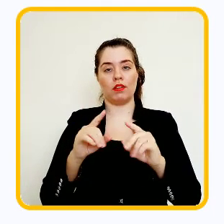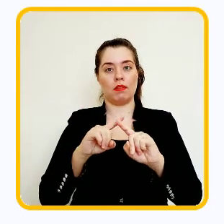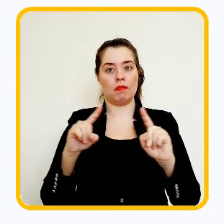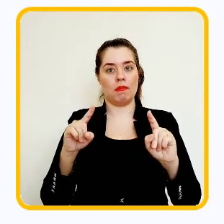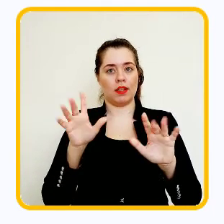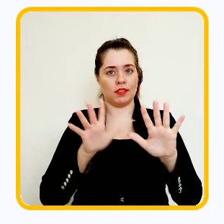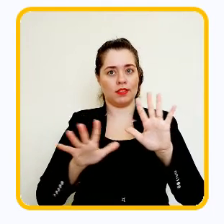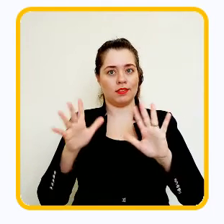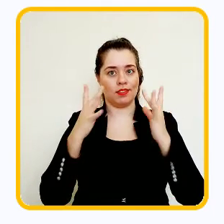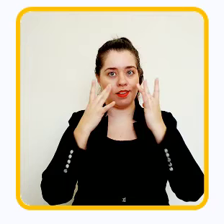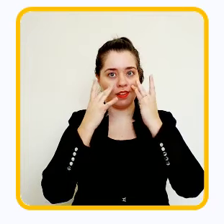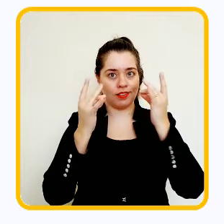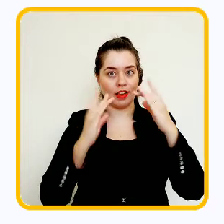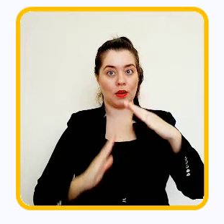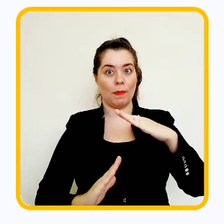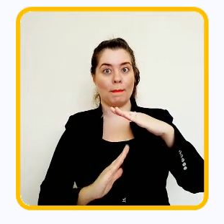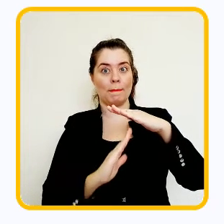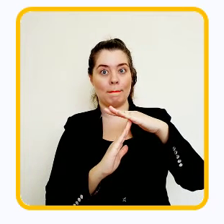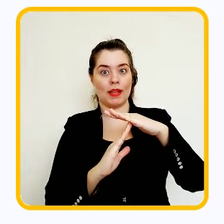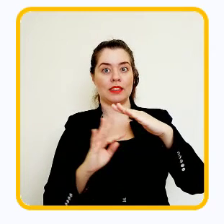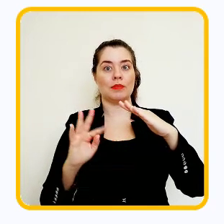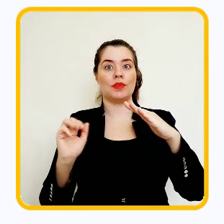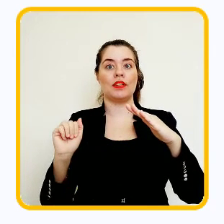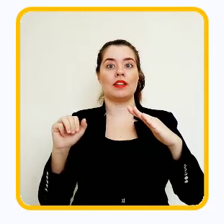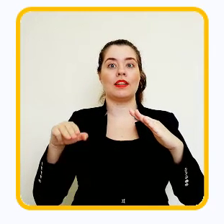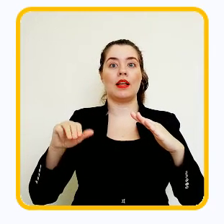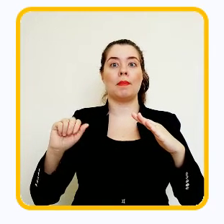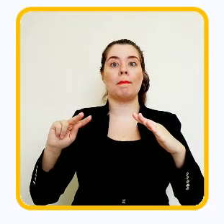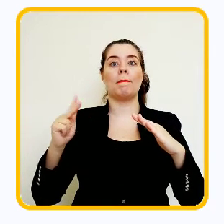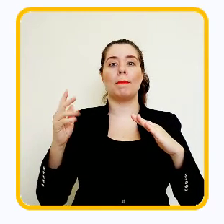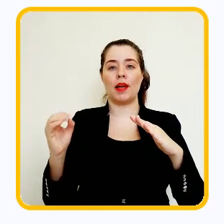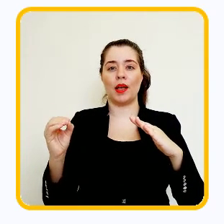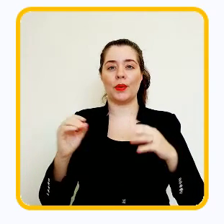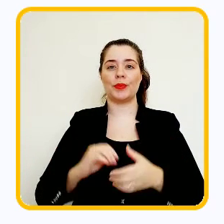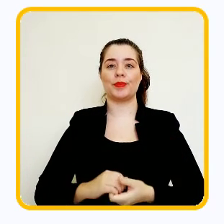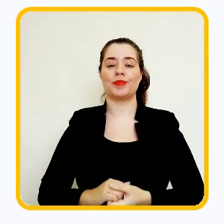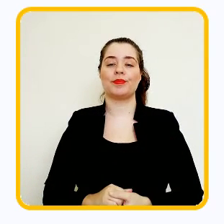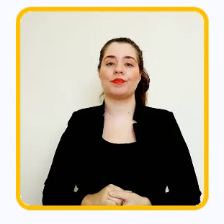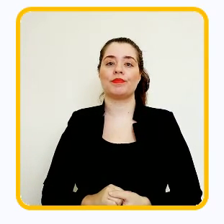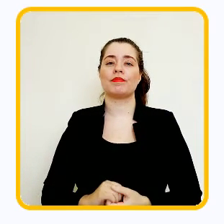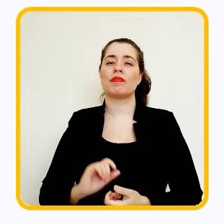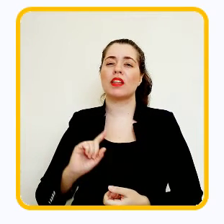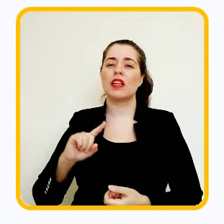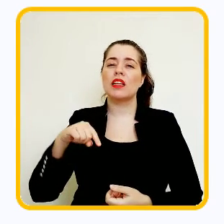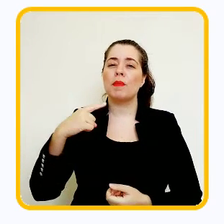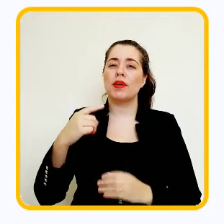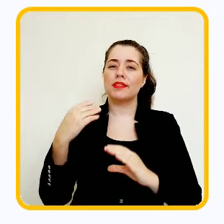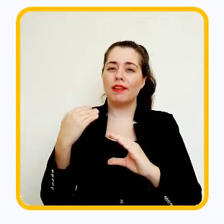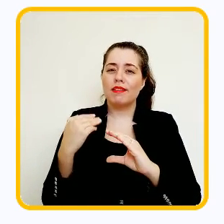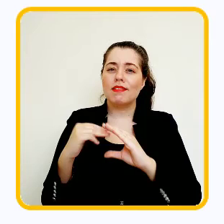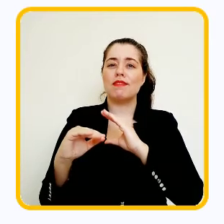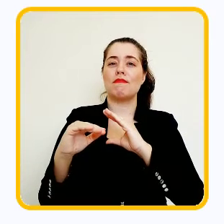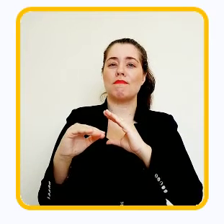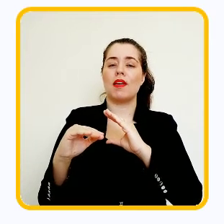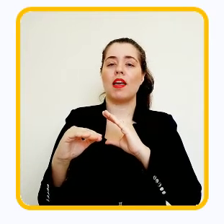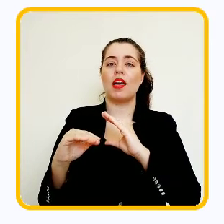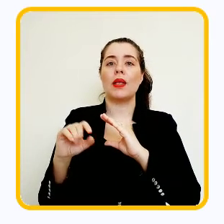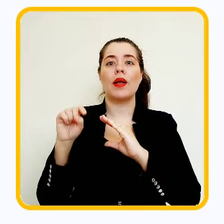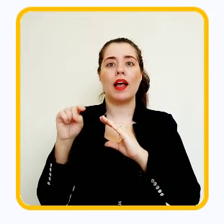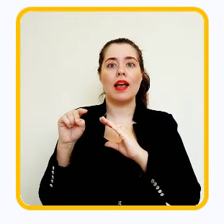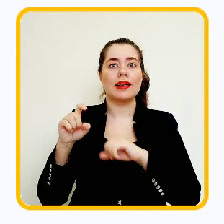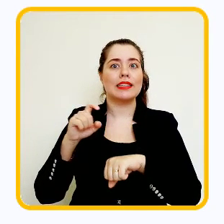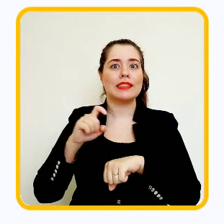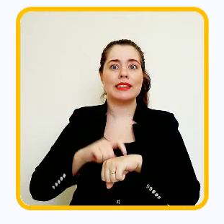tamanho máximo a opção enviar e-mail em seguida ela permite que a mensagem seja postada imediatamente